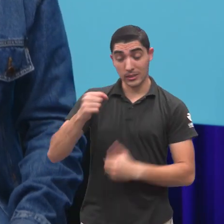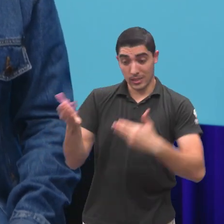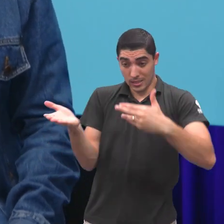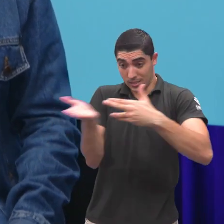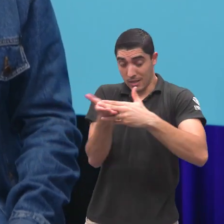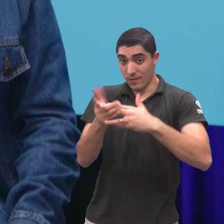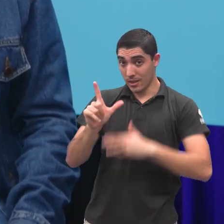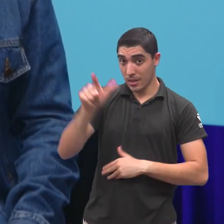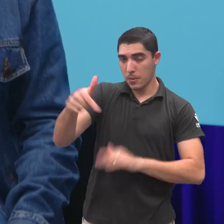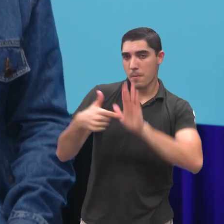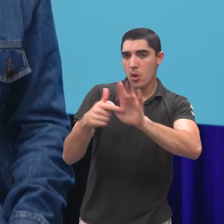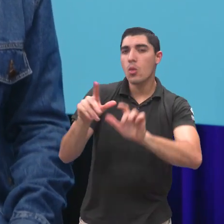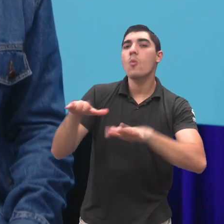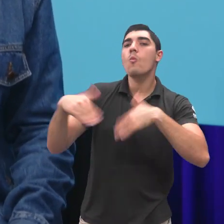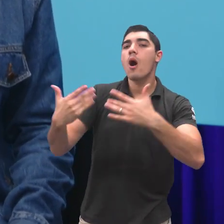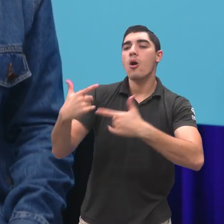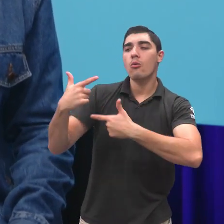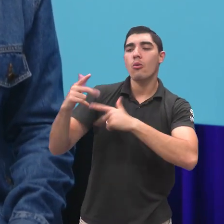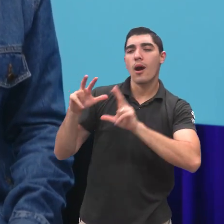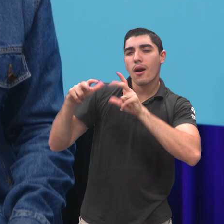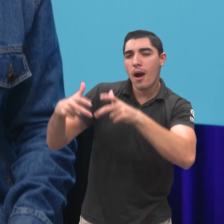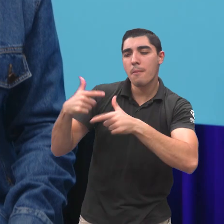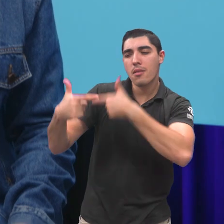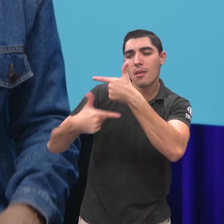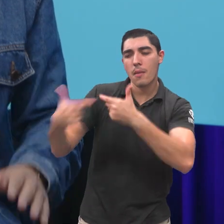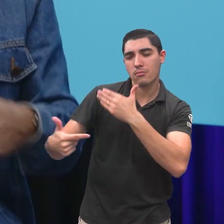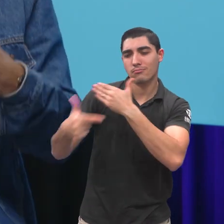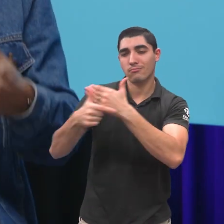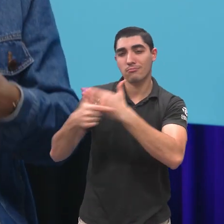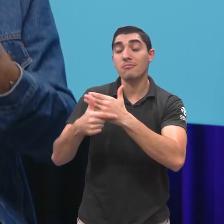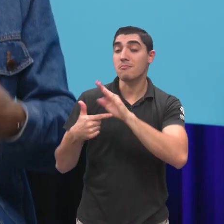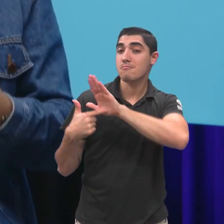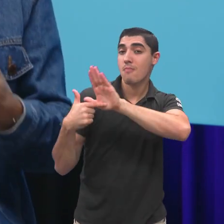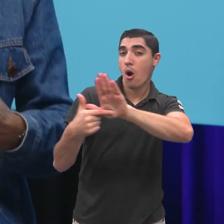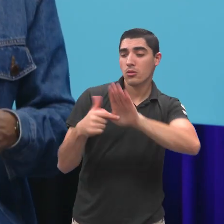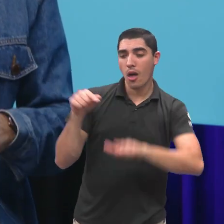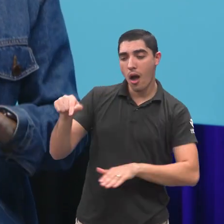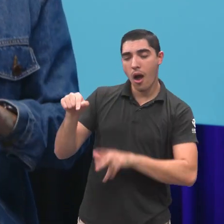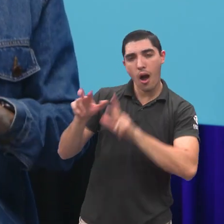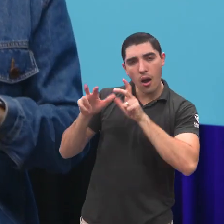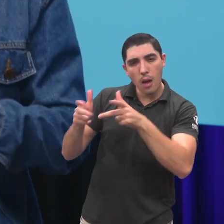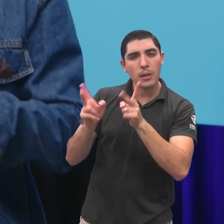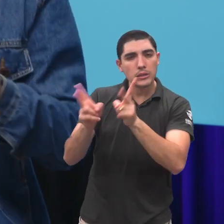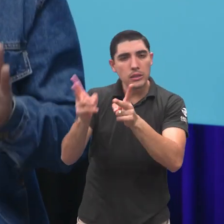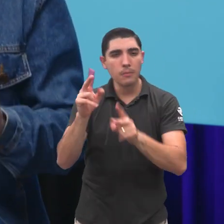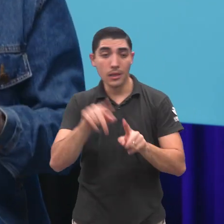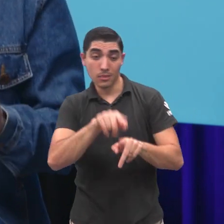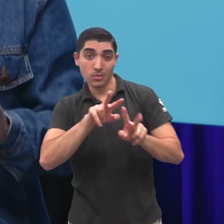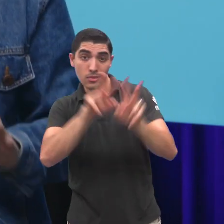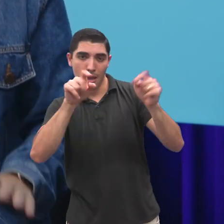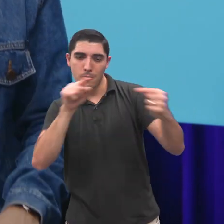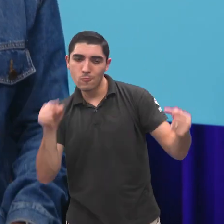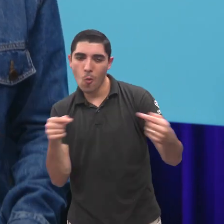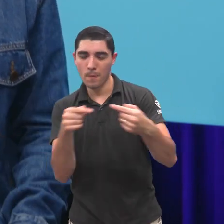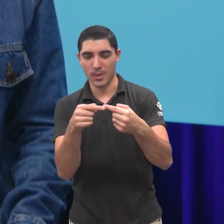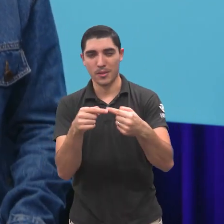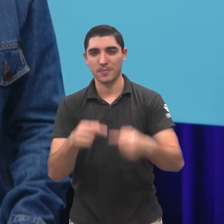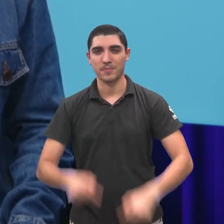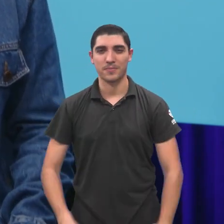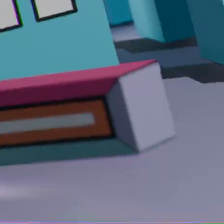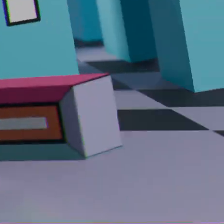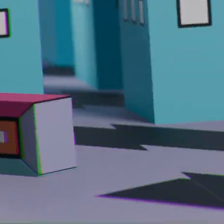porque depois do intervalo tem o quadro Atividade Legislativa, que a gente vai trazer o que a Câmara está preparando sobre esse assunto. Fica aí.